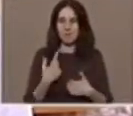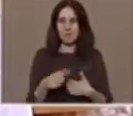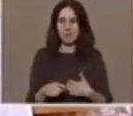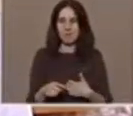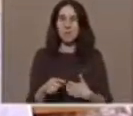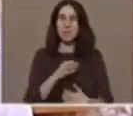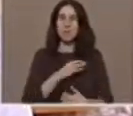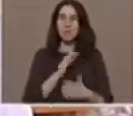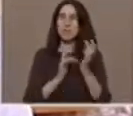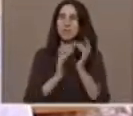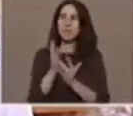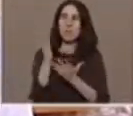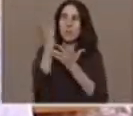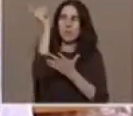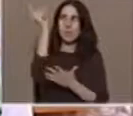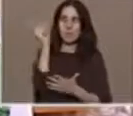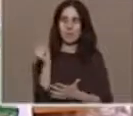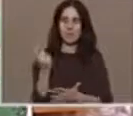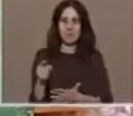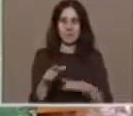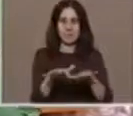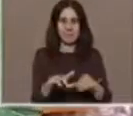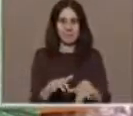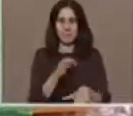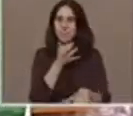Louvado seja nosso Senhor Jesus Cristo.